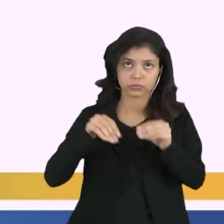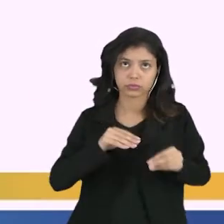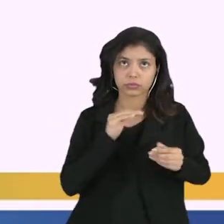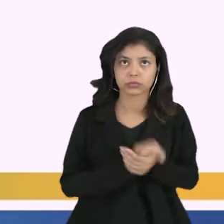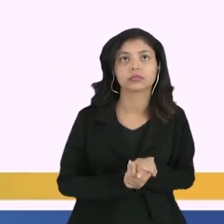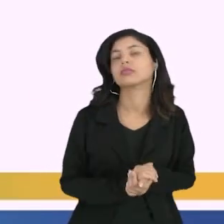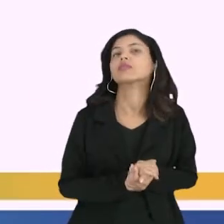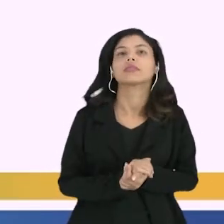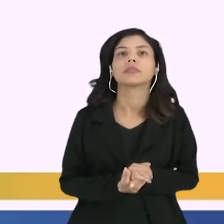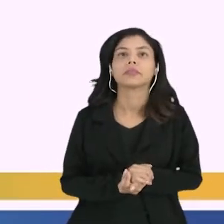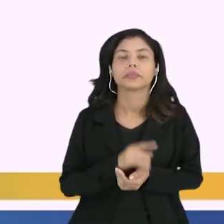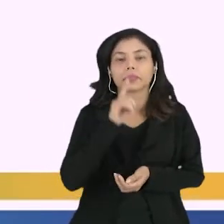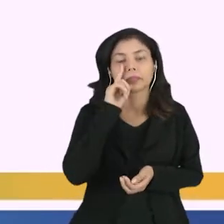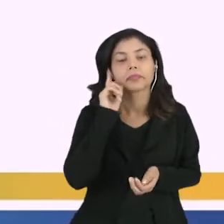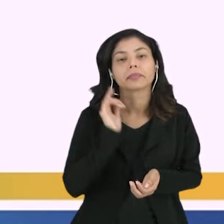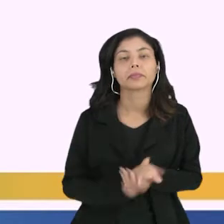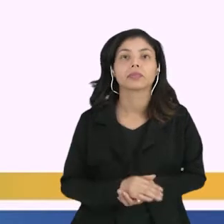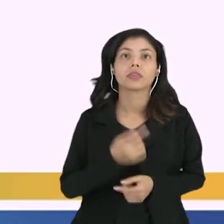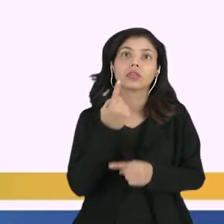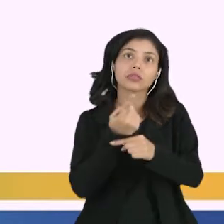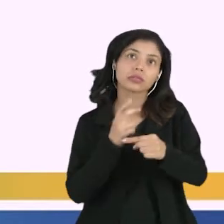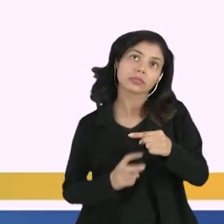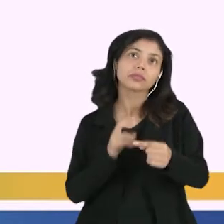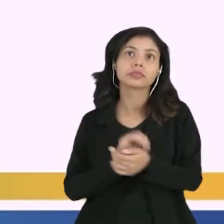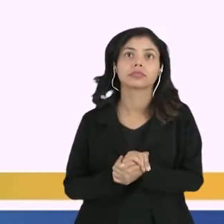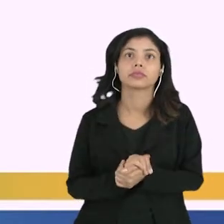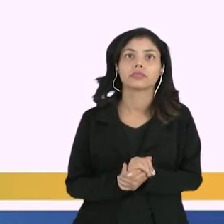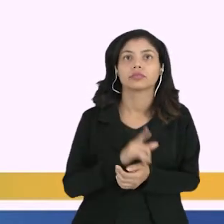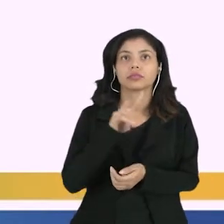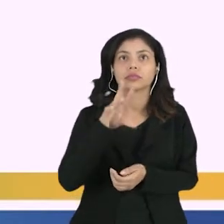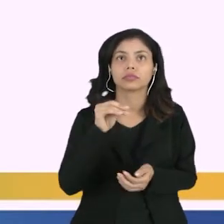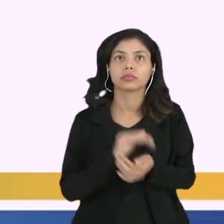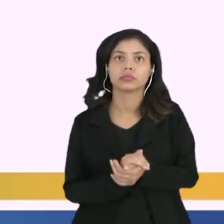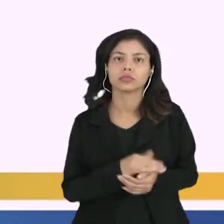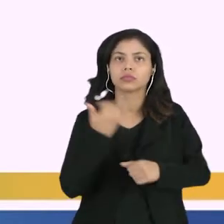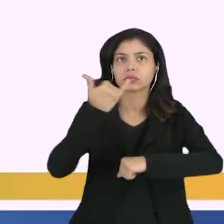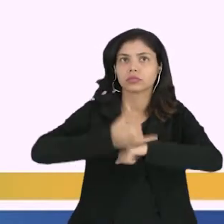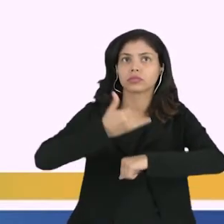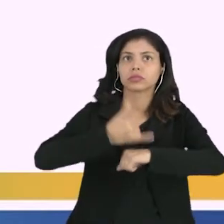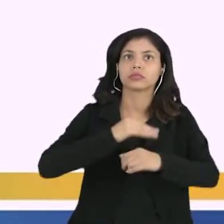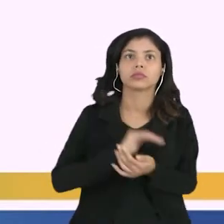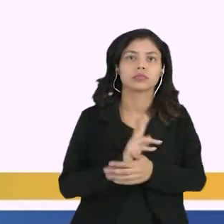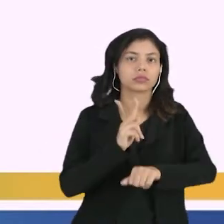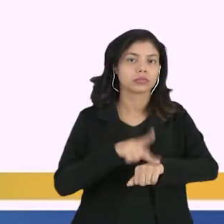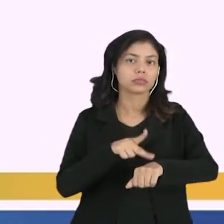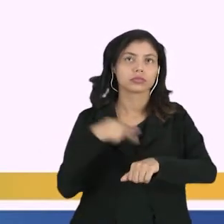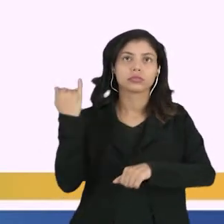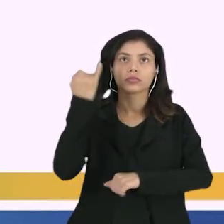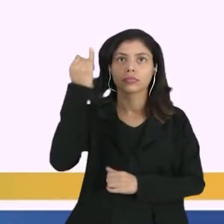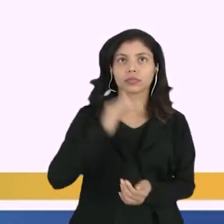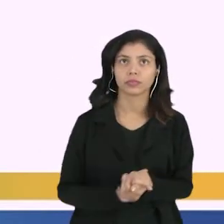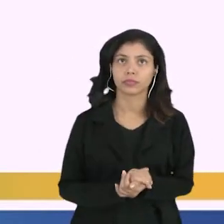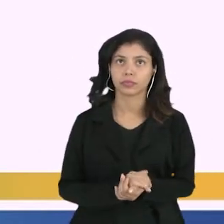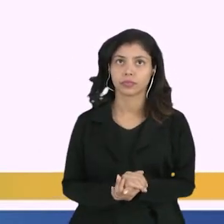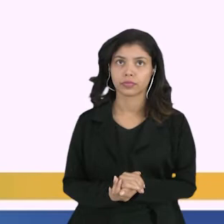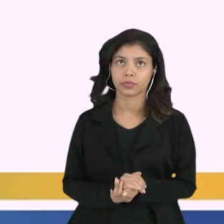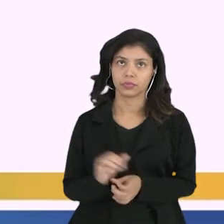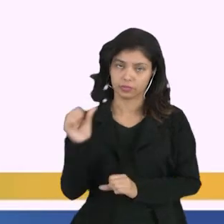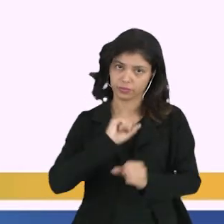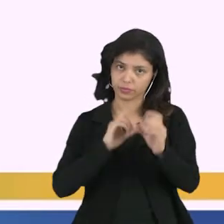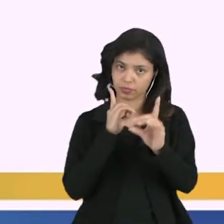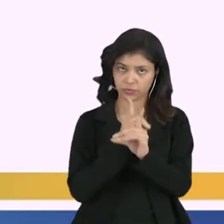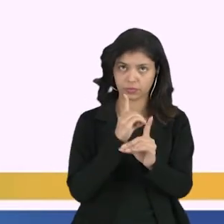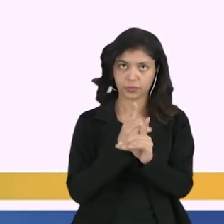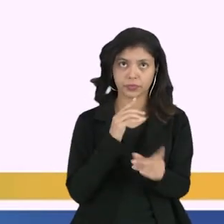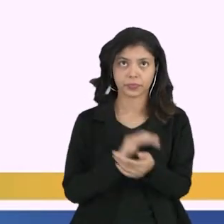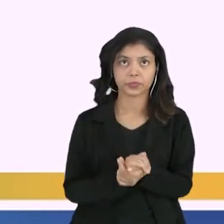da terra para a coroa, 1/5 dos lucros sobre os metais e as pedras preciosas que foram